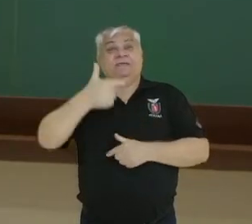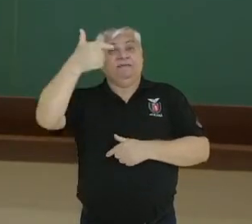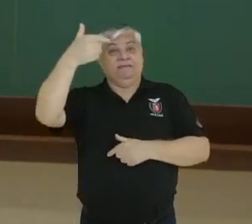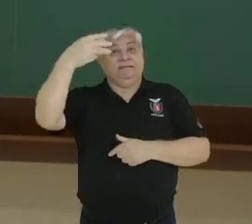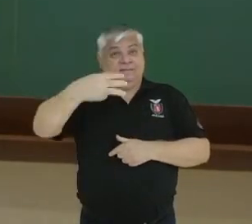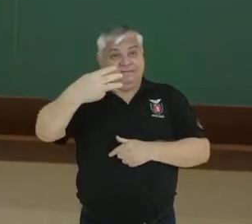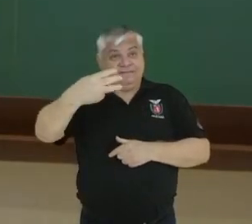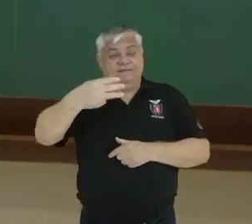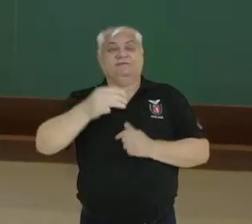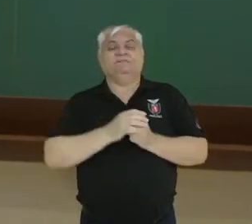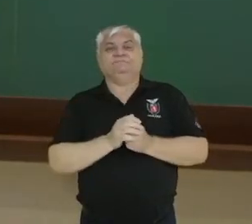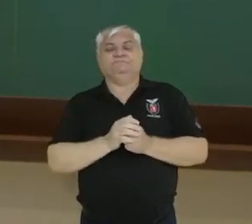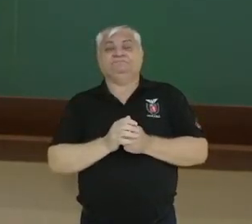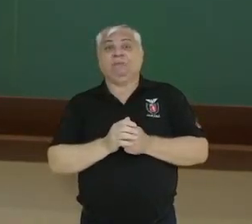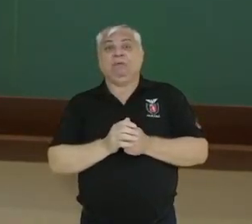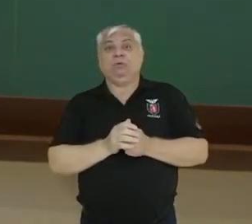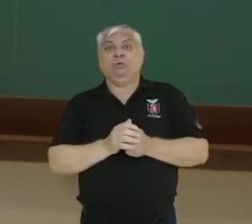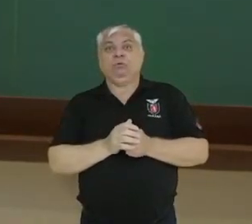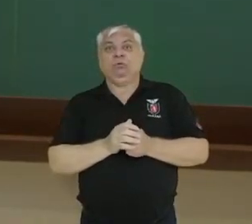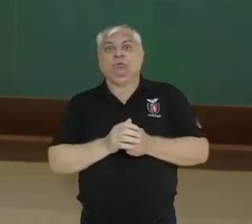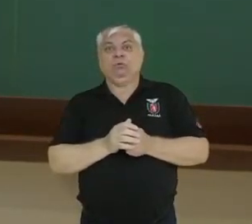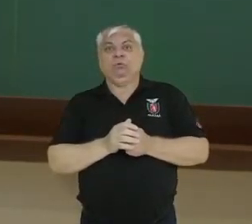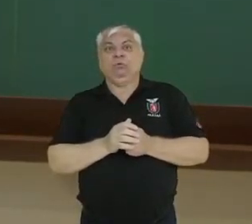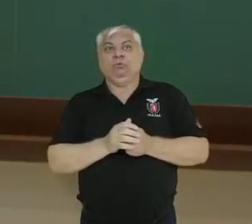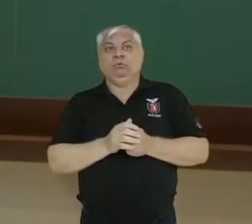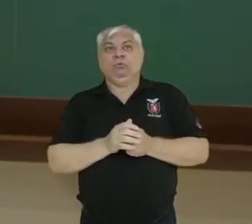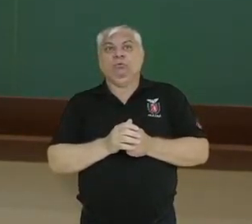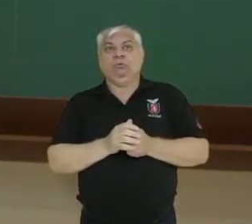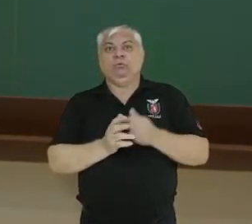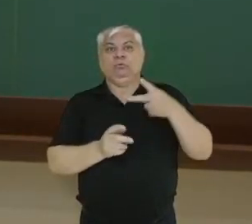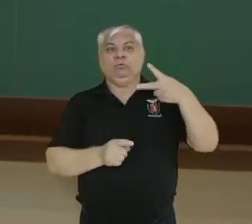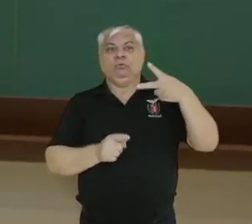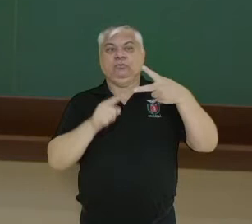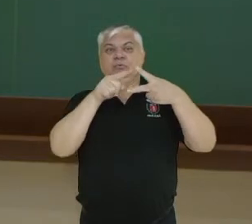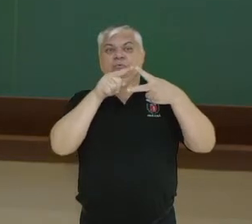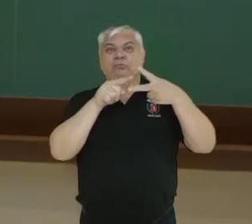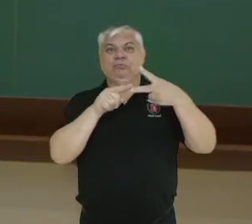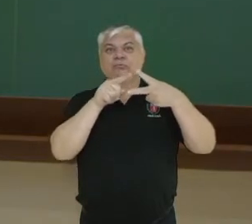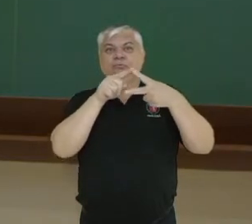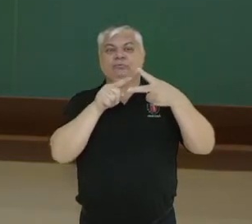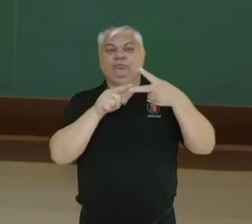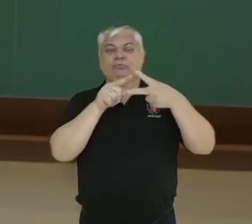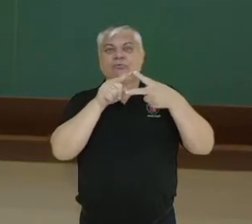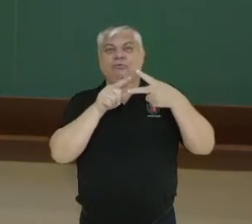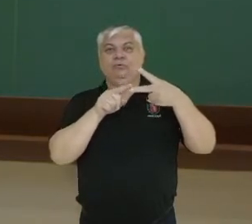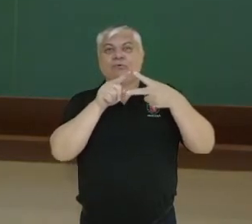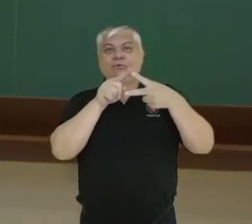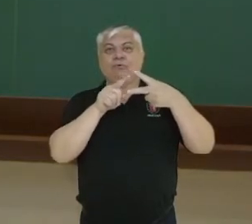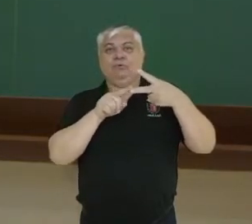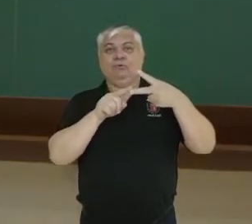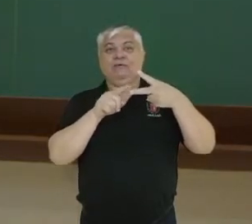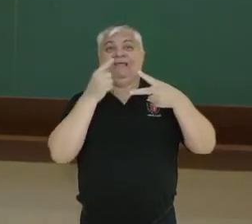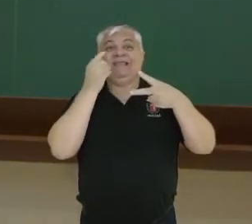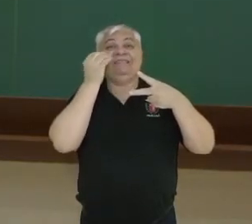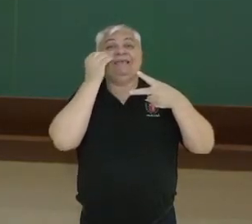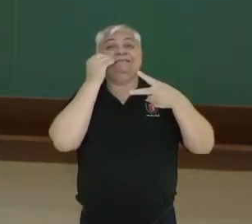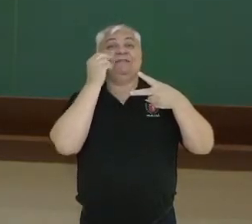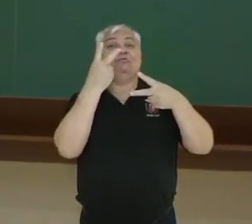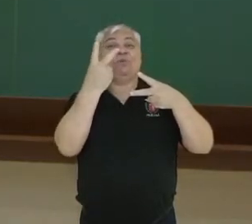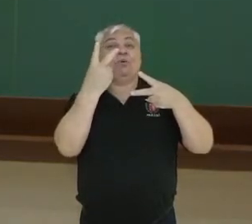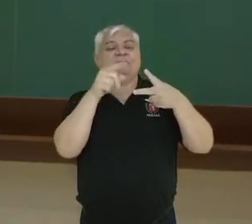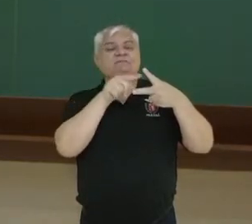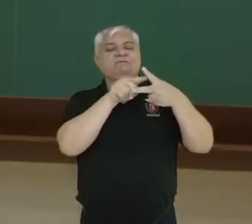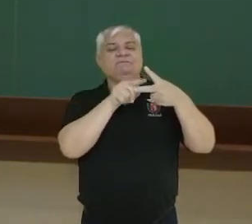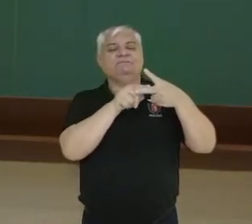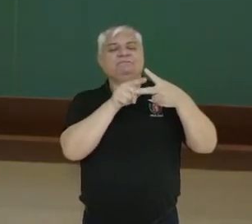caso que é ângulo-ângulo. Esse é o melhor ainda, né? Porque em vez de testar as seis informações, nós testamos apenas duas, dois ângulos.